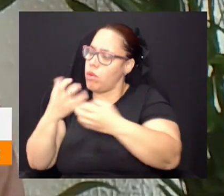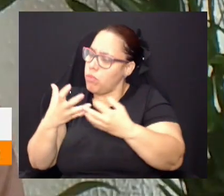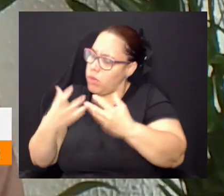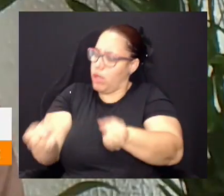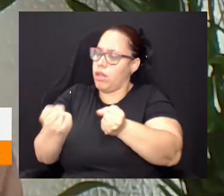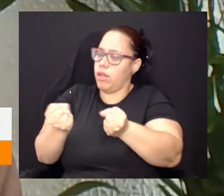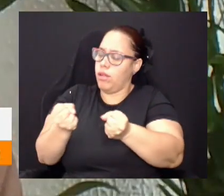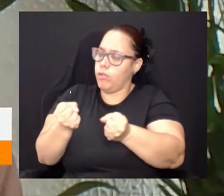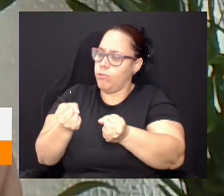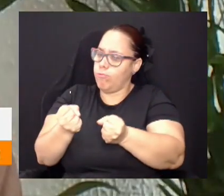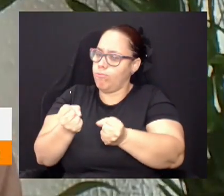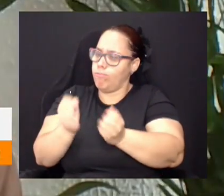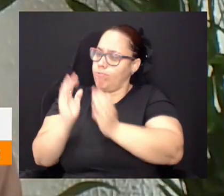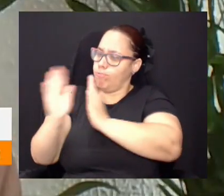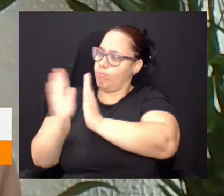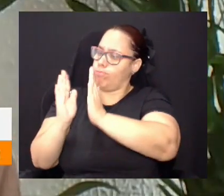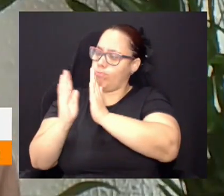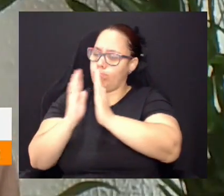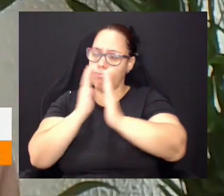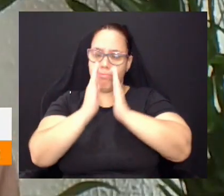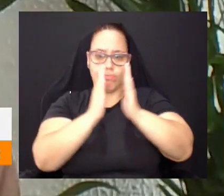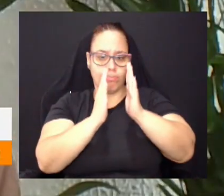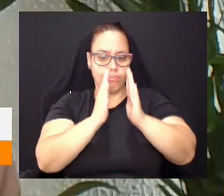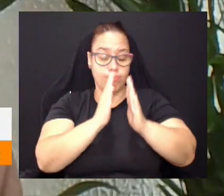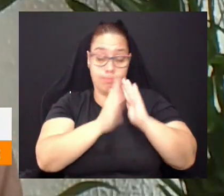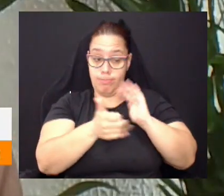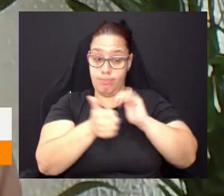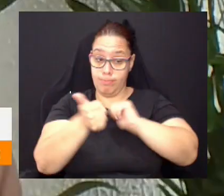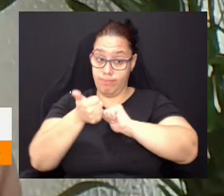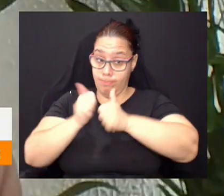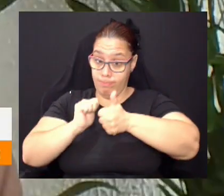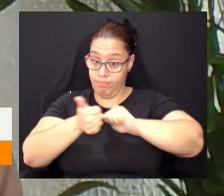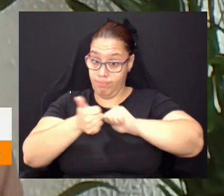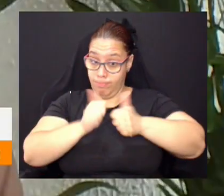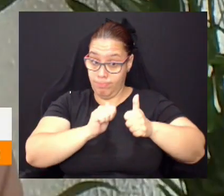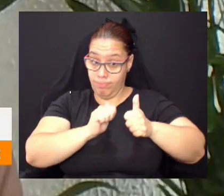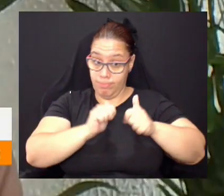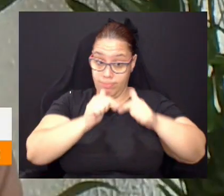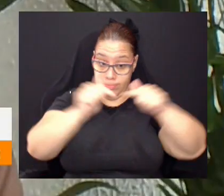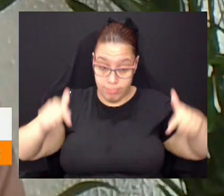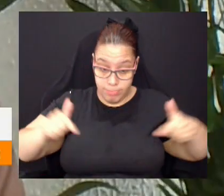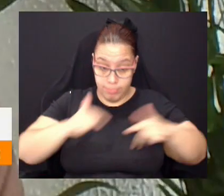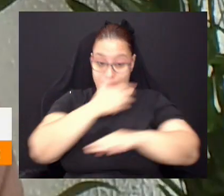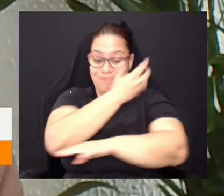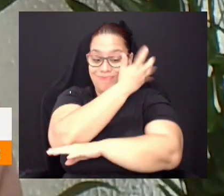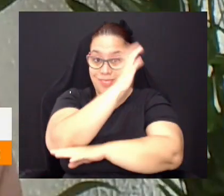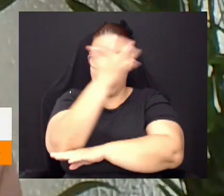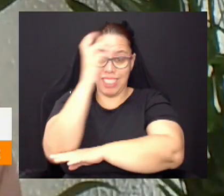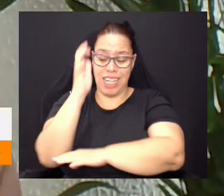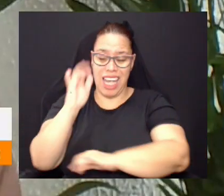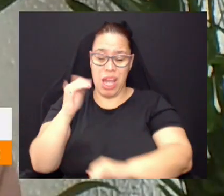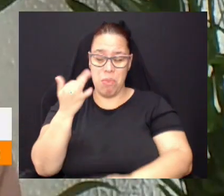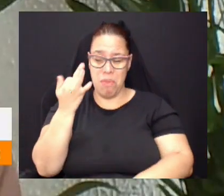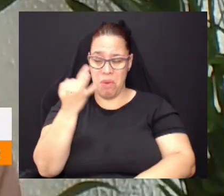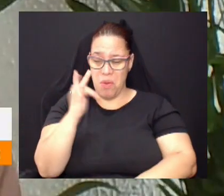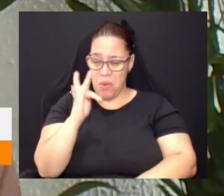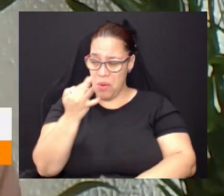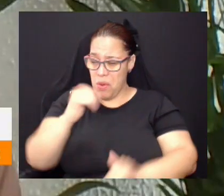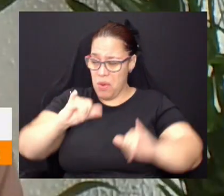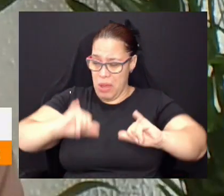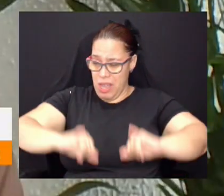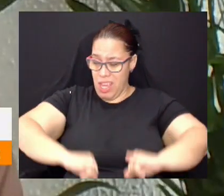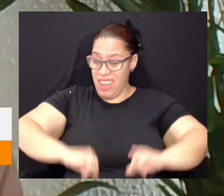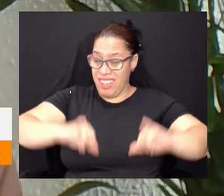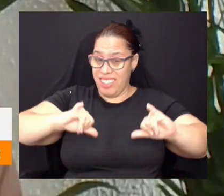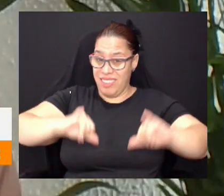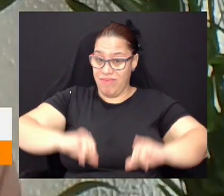nesse espaço, em analogia, se nesse jardim há muitas feridas, então aí é um sinal de